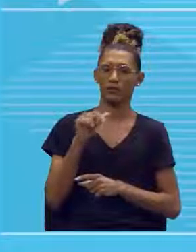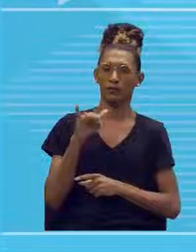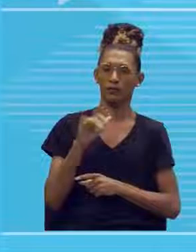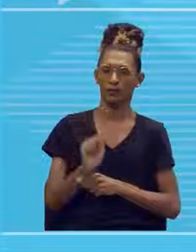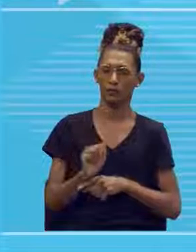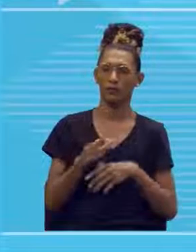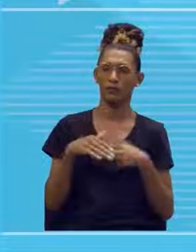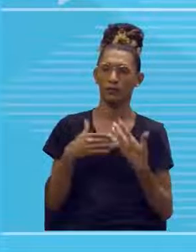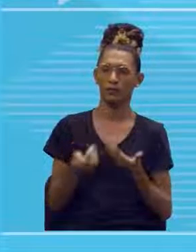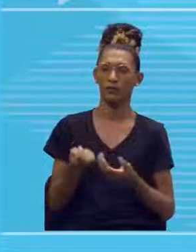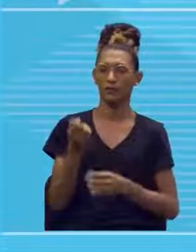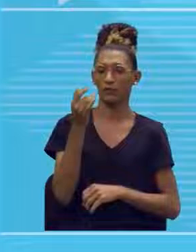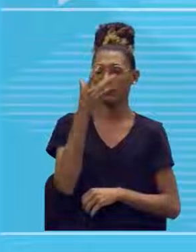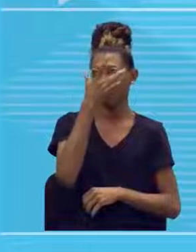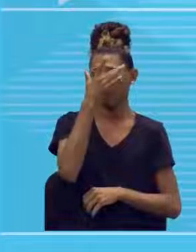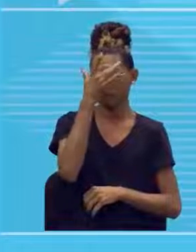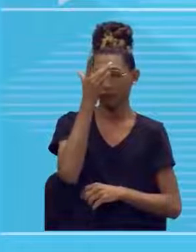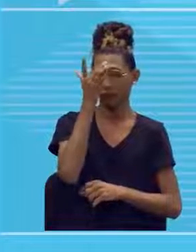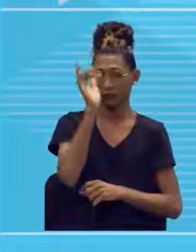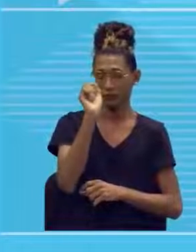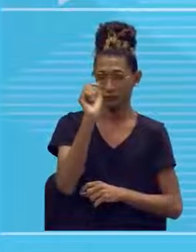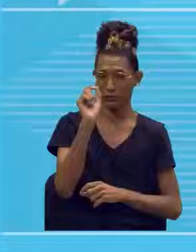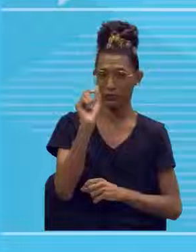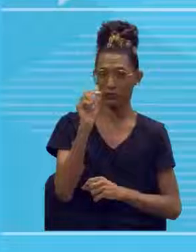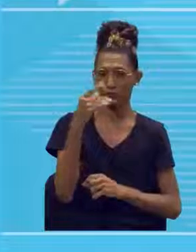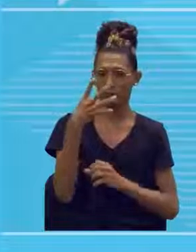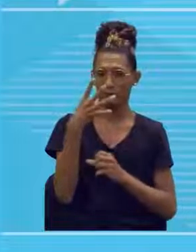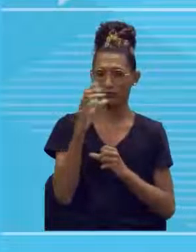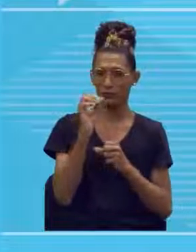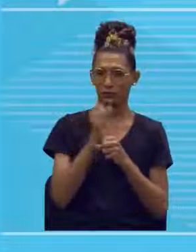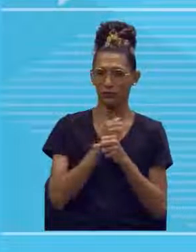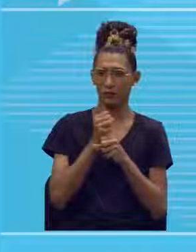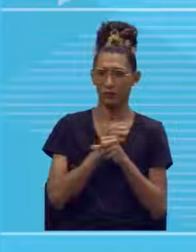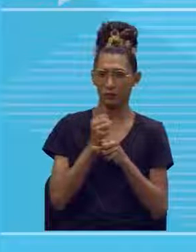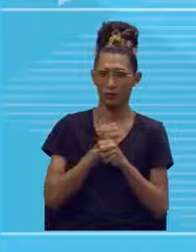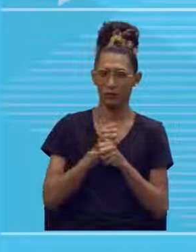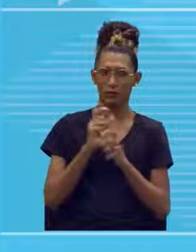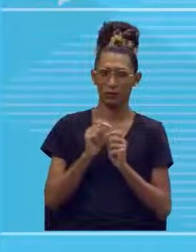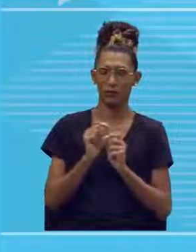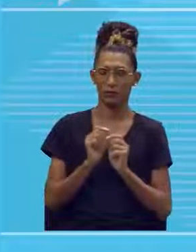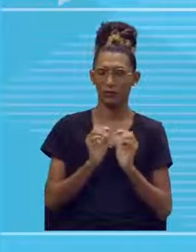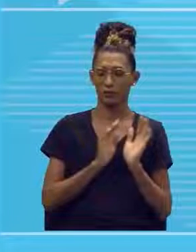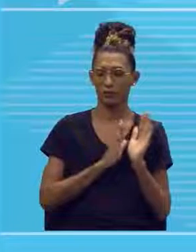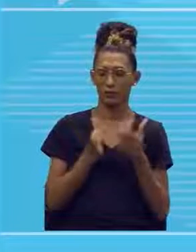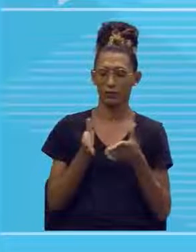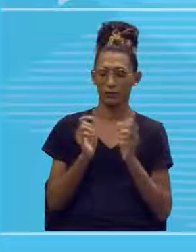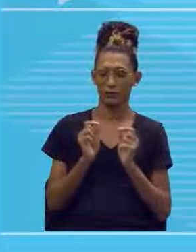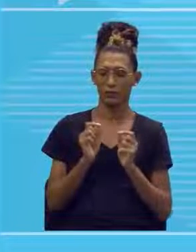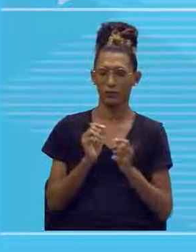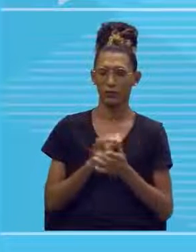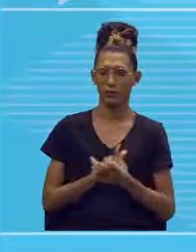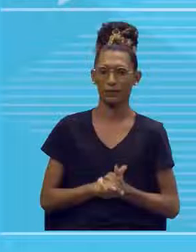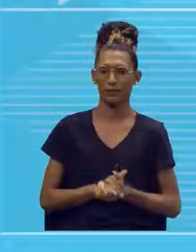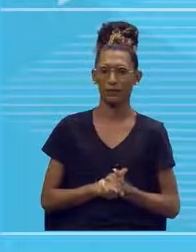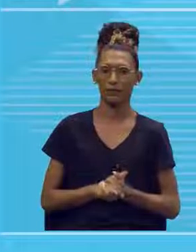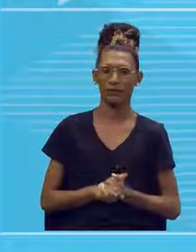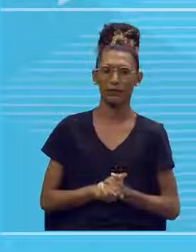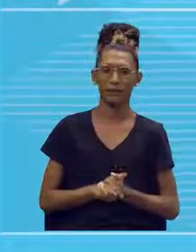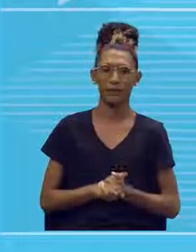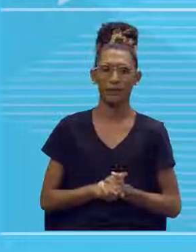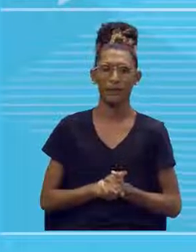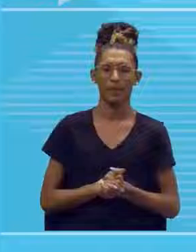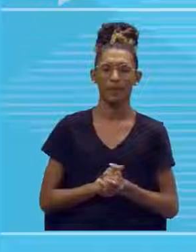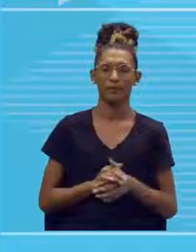40 anos elas têm dedicada às suas vidas a causas que vão além das suas próprias culturas